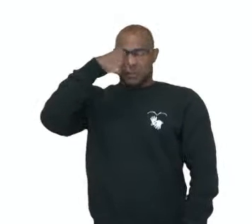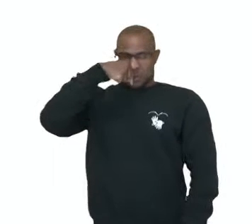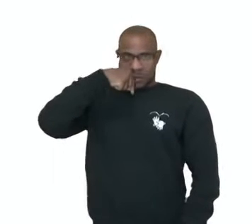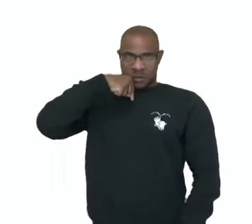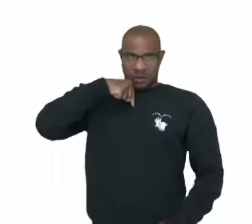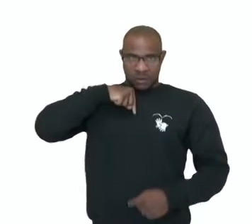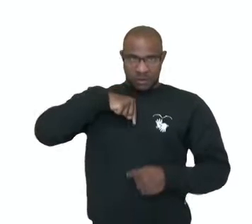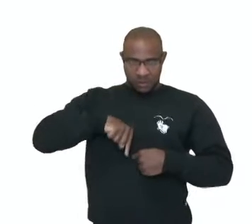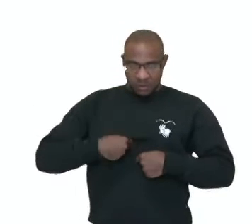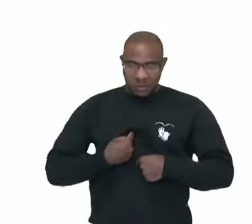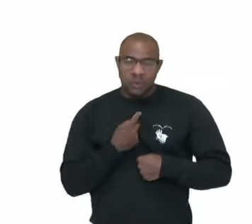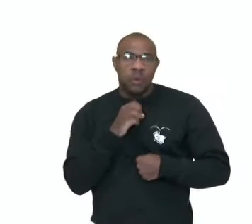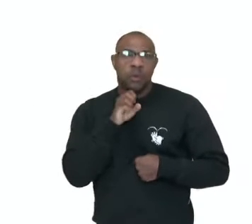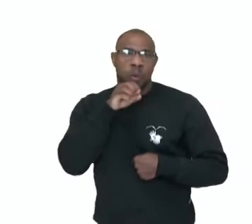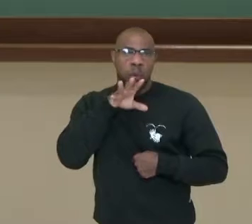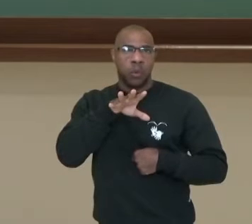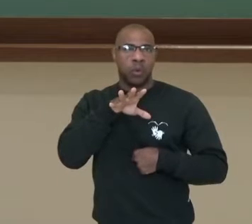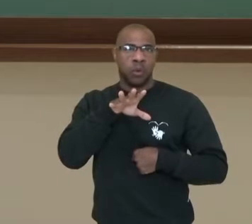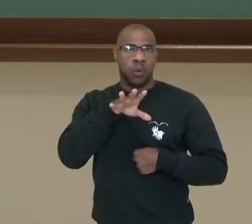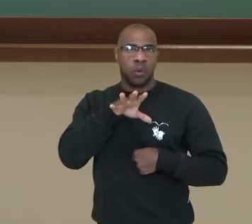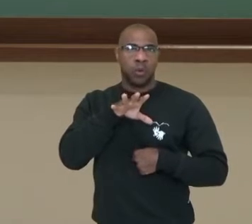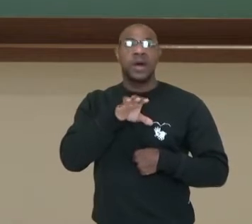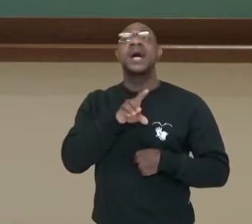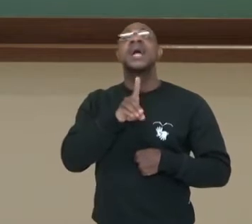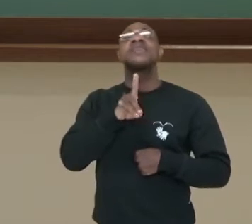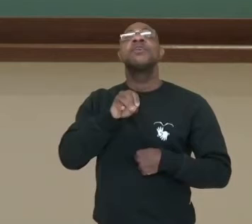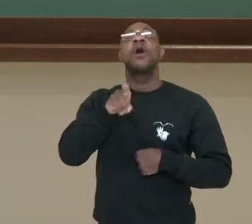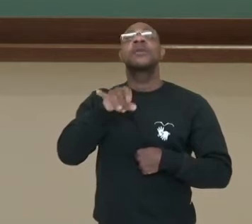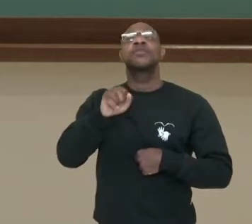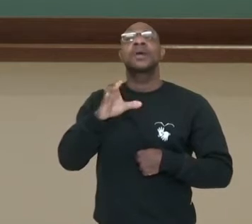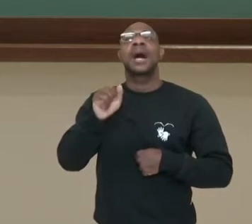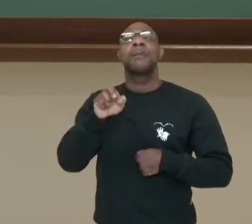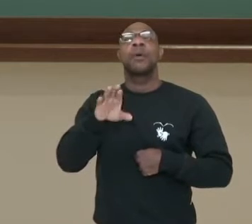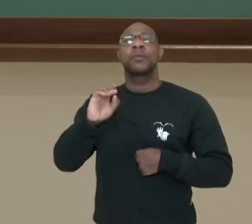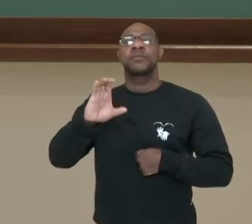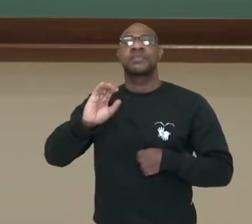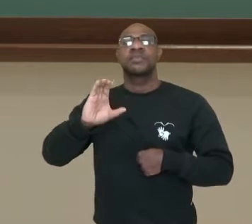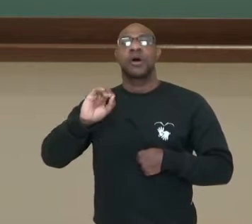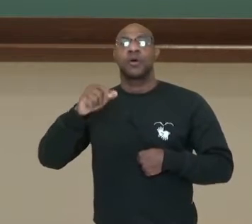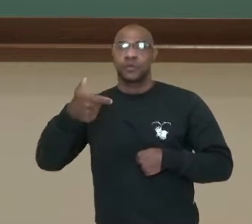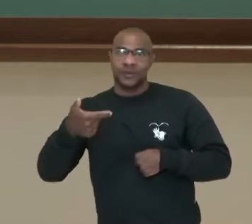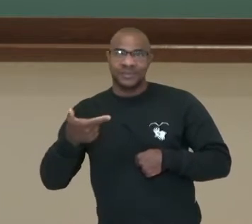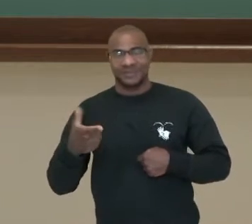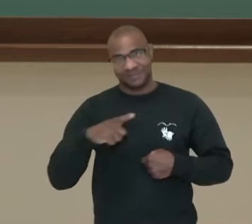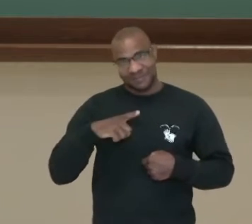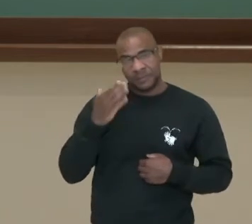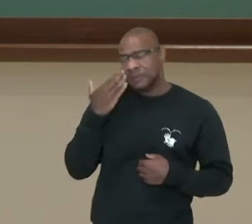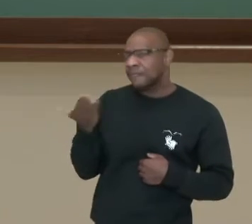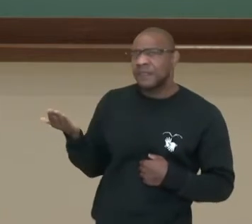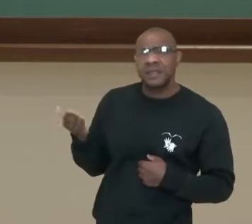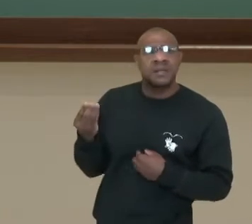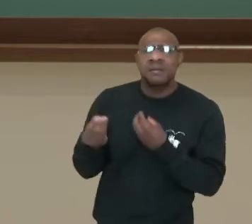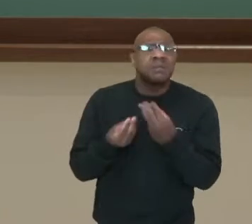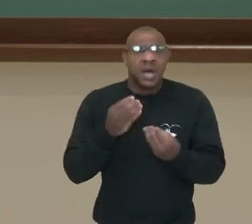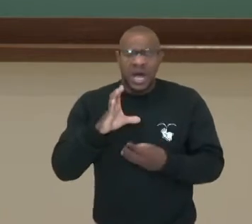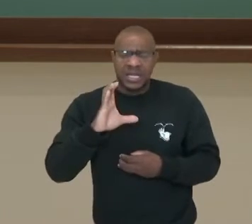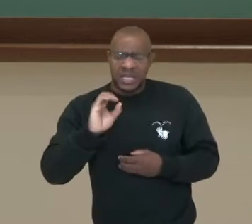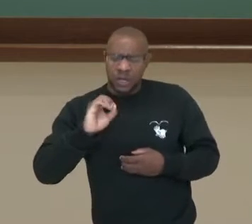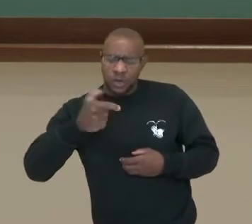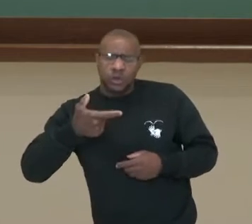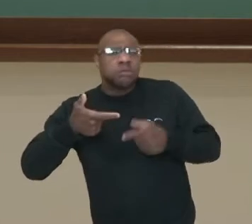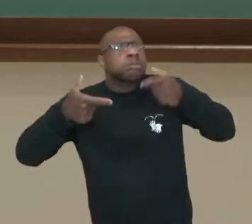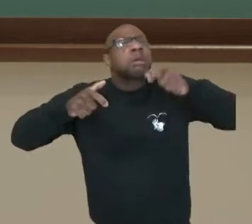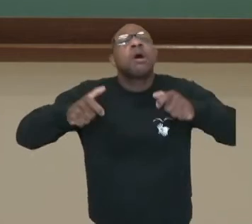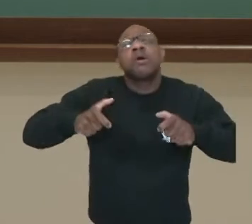a gente expira dióxido de carbono, que seria o gás carbônico. Mas de onde que veio esse gás carbônico? Como